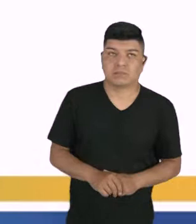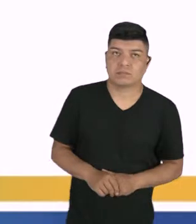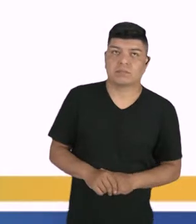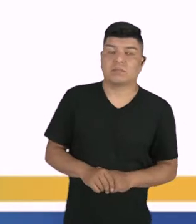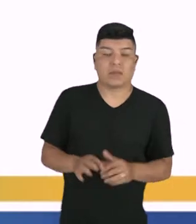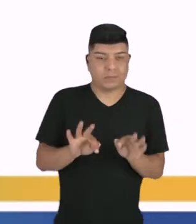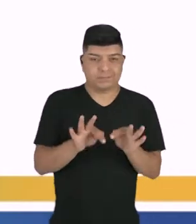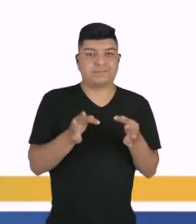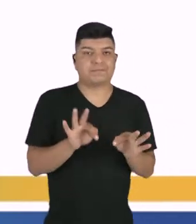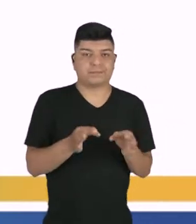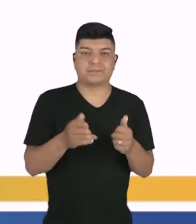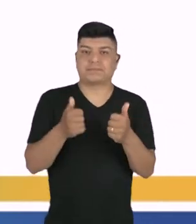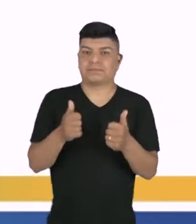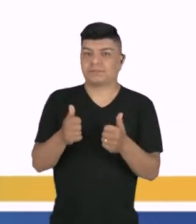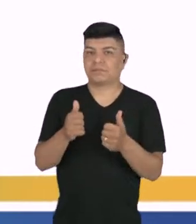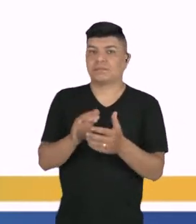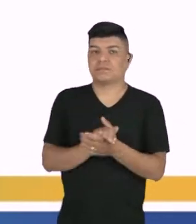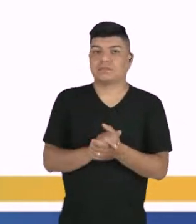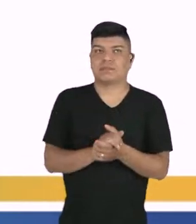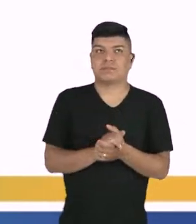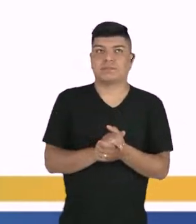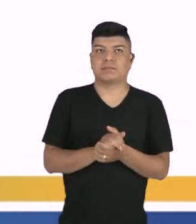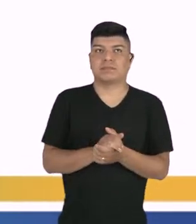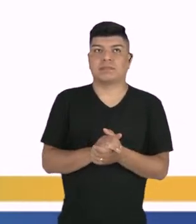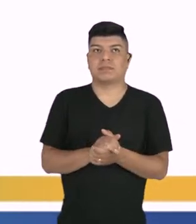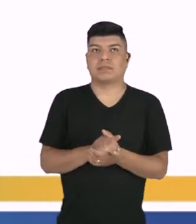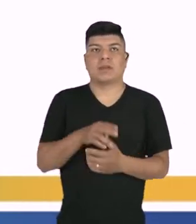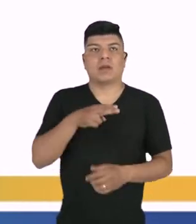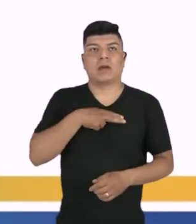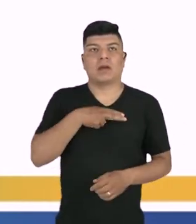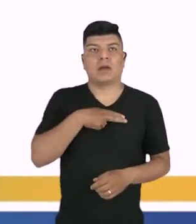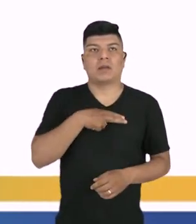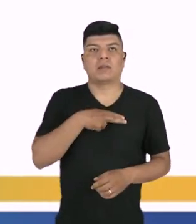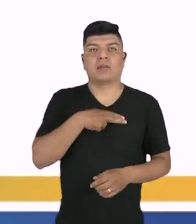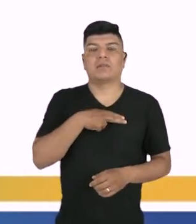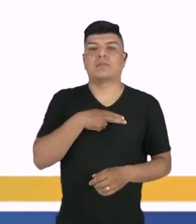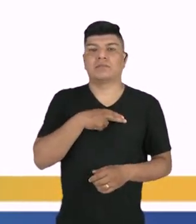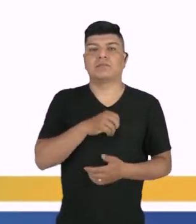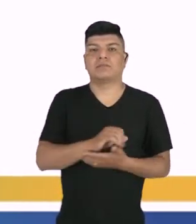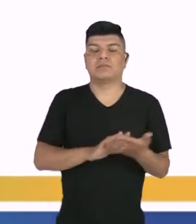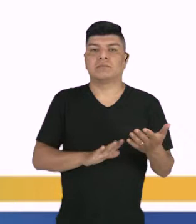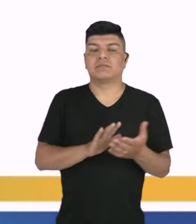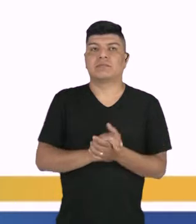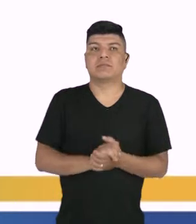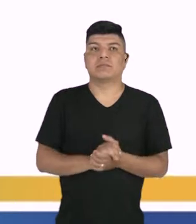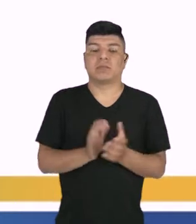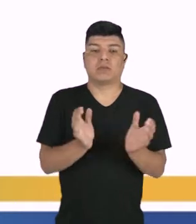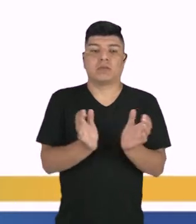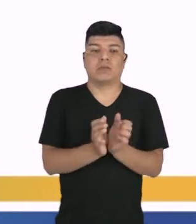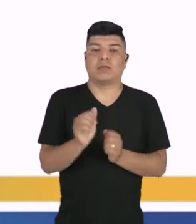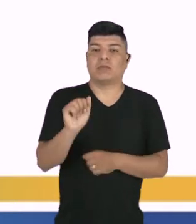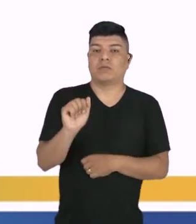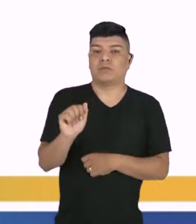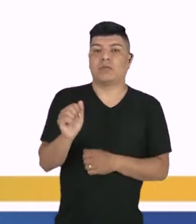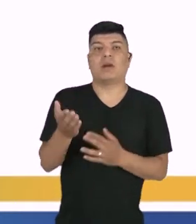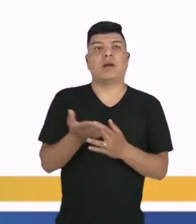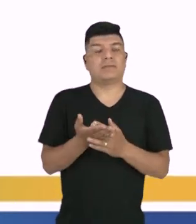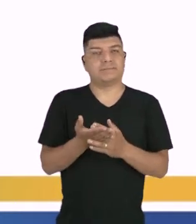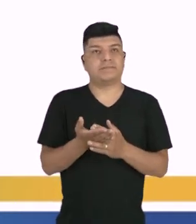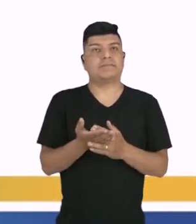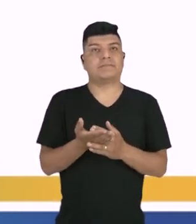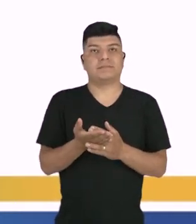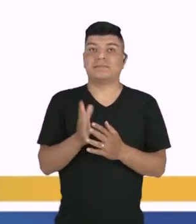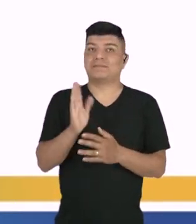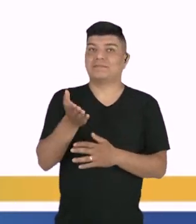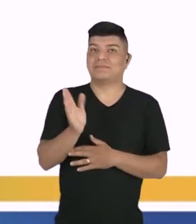bem simples, que é da UFAC, uma atividade, né? O conjunto A do intervalo, olha, vai